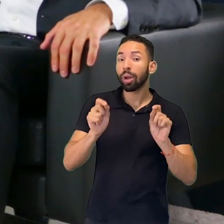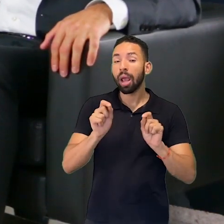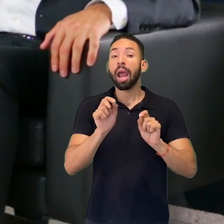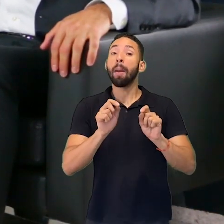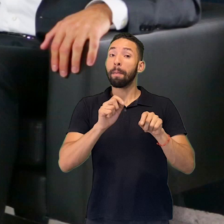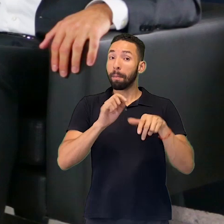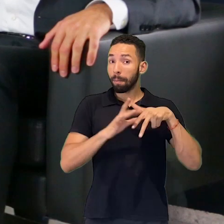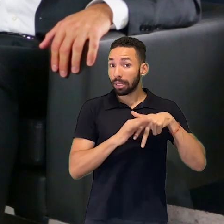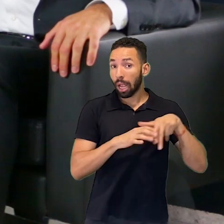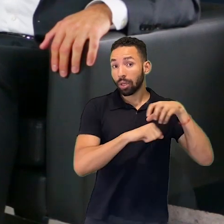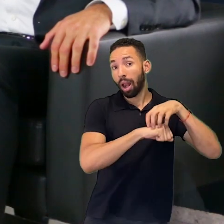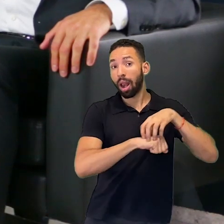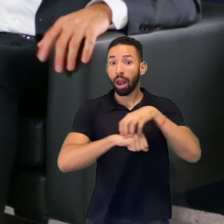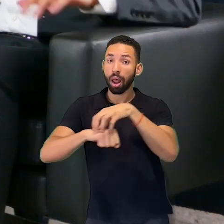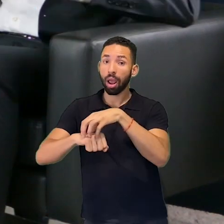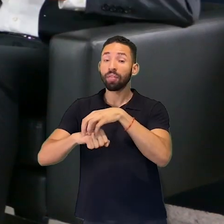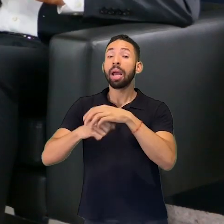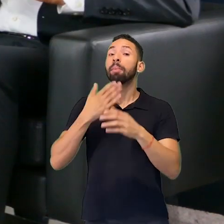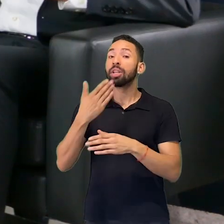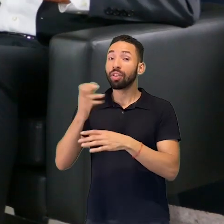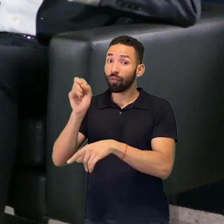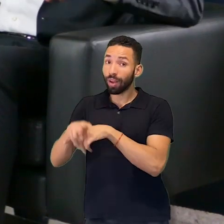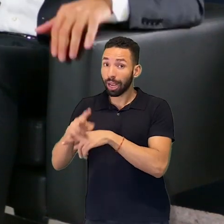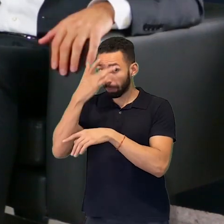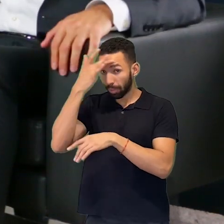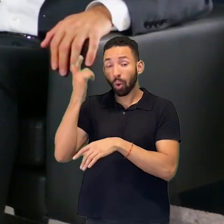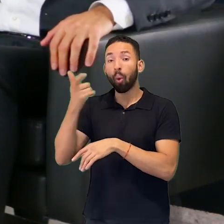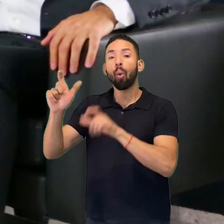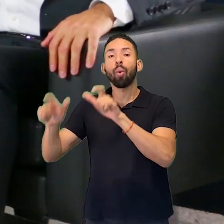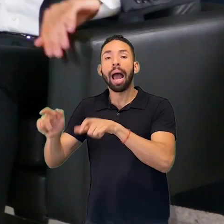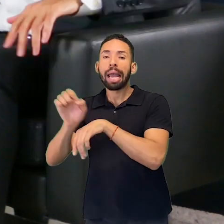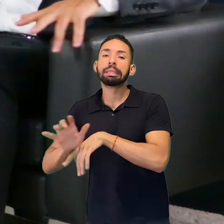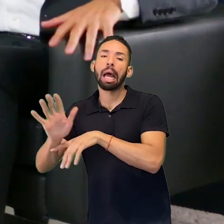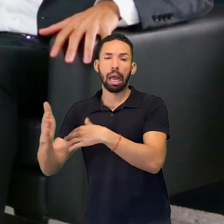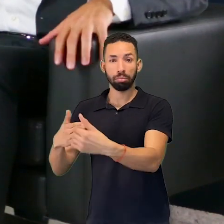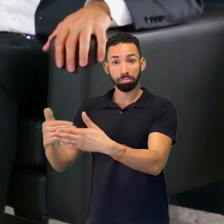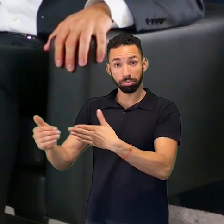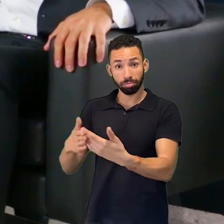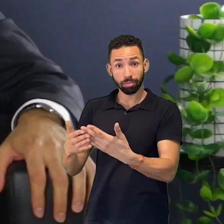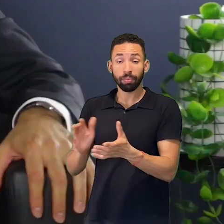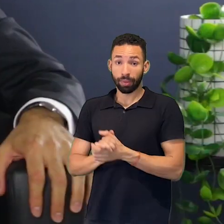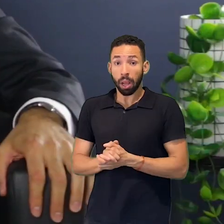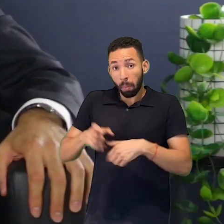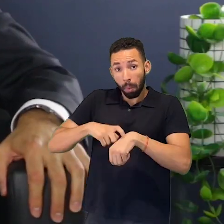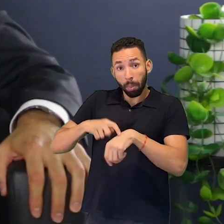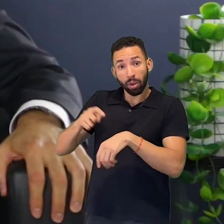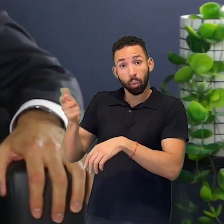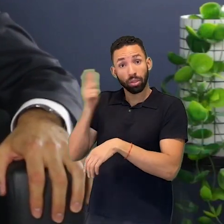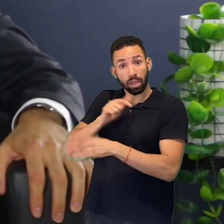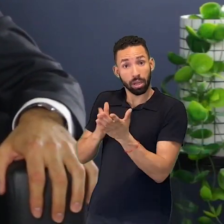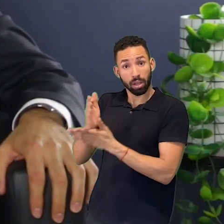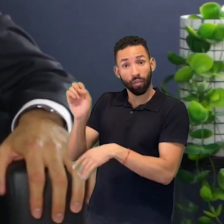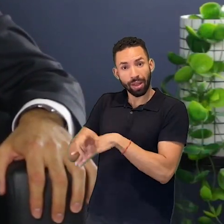SUS que regulem esse paciente, ou seja, que solicitem uma vaga para esse paciente em outro município ou outro estado, e conseguindo